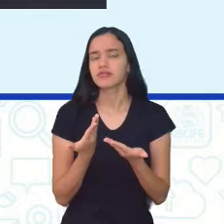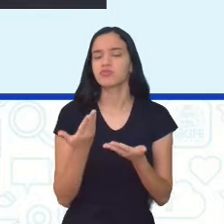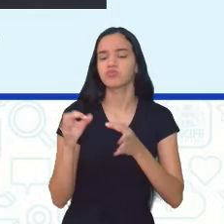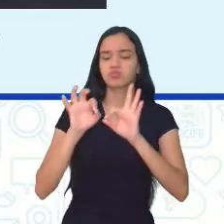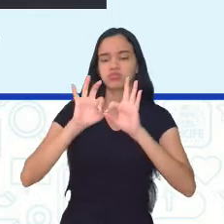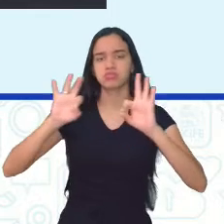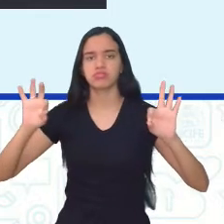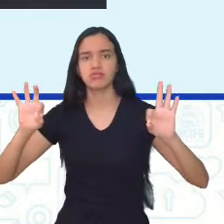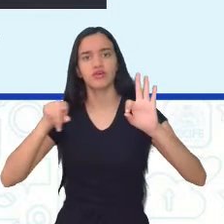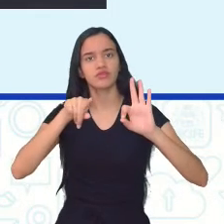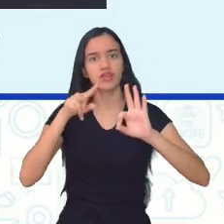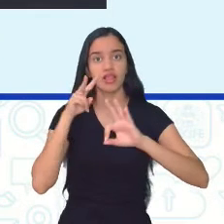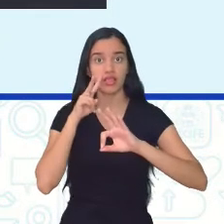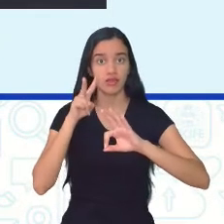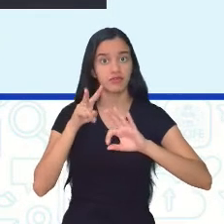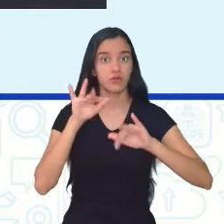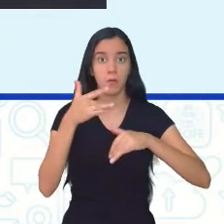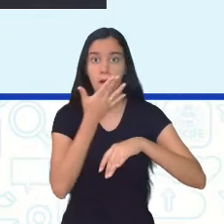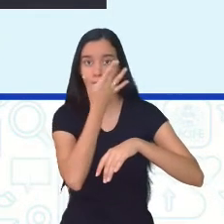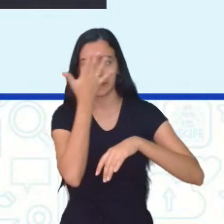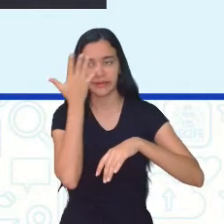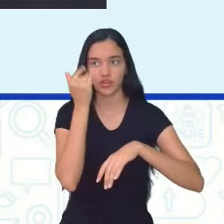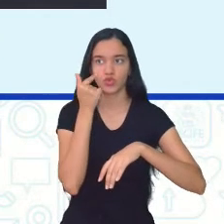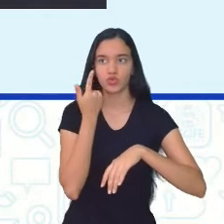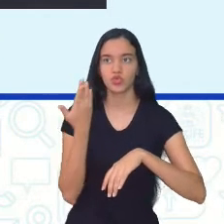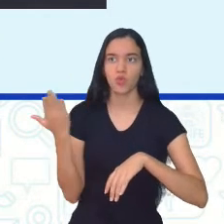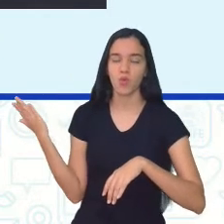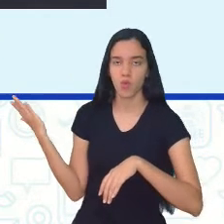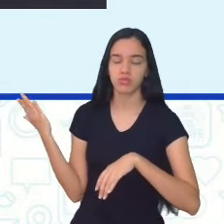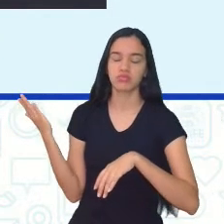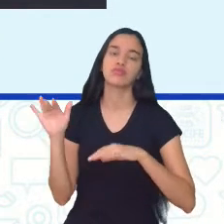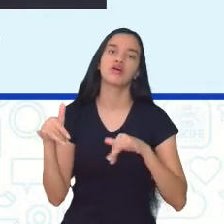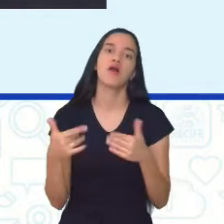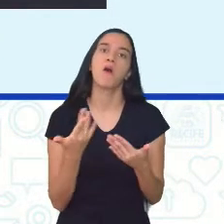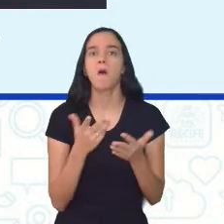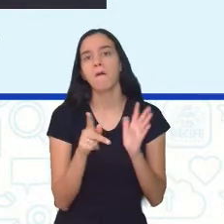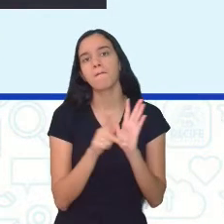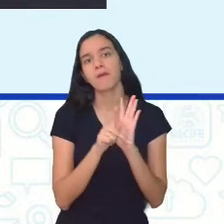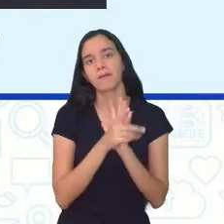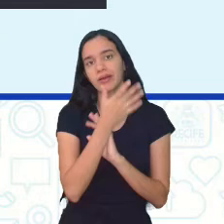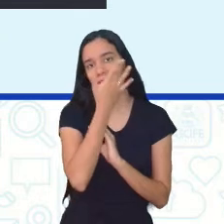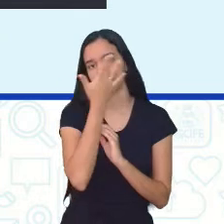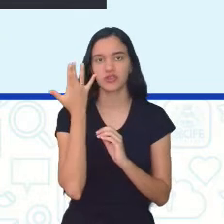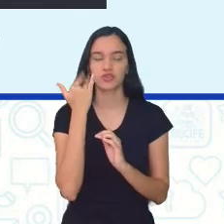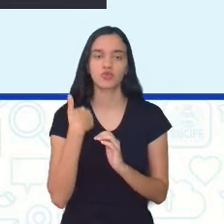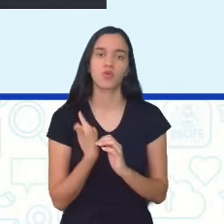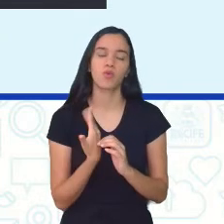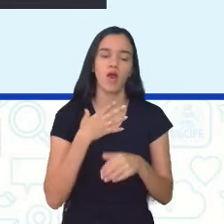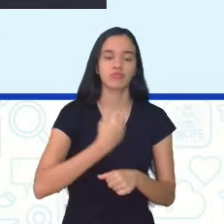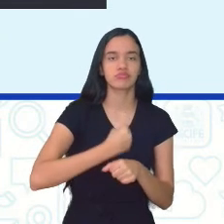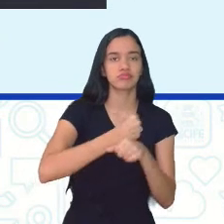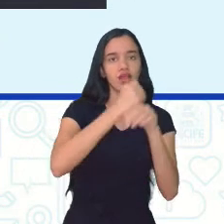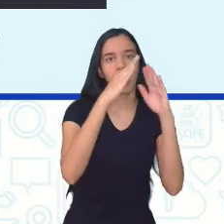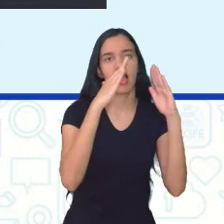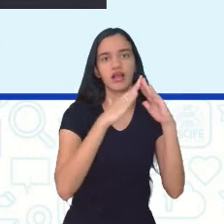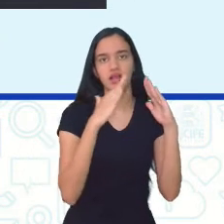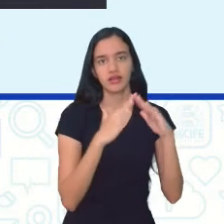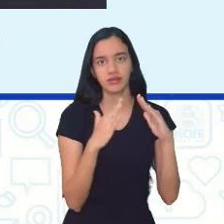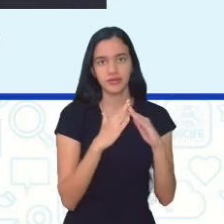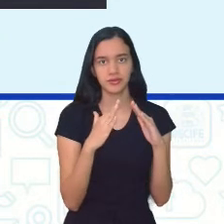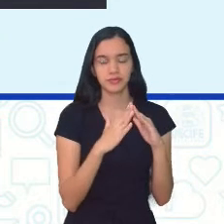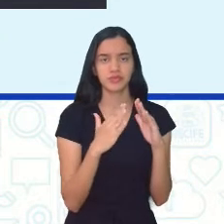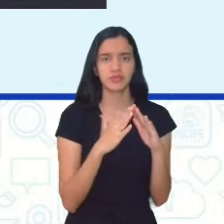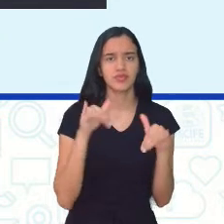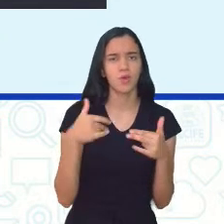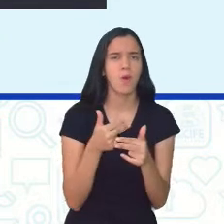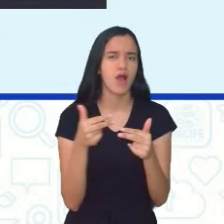gente? Aí você está vendo alguém, ou um marceneiro, ou a própria pessoa fazendo uma reforma em casa. É